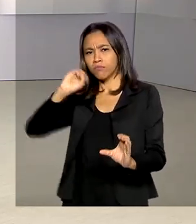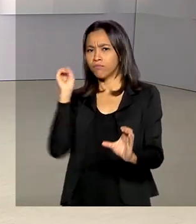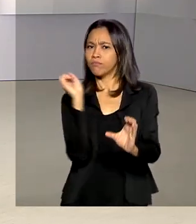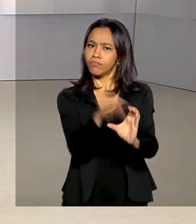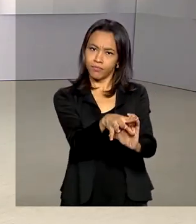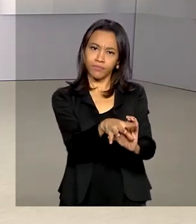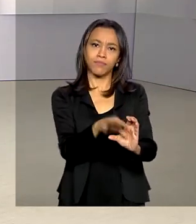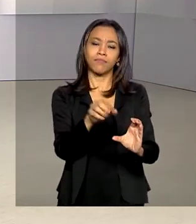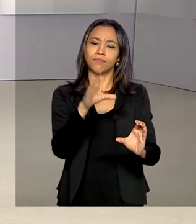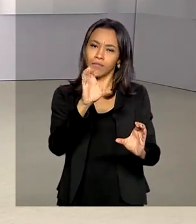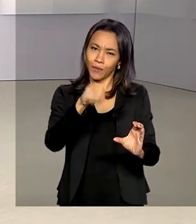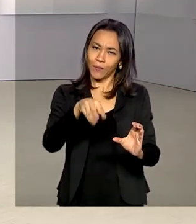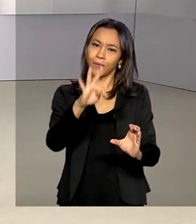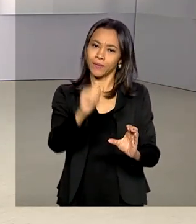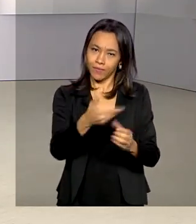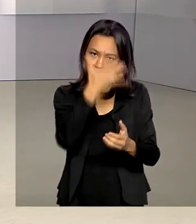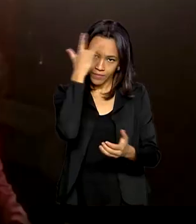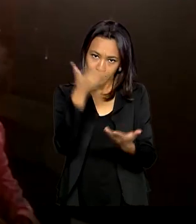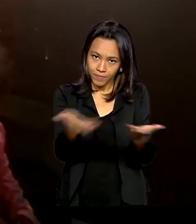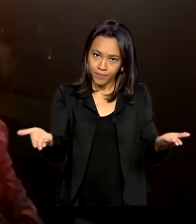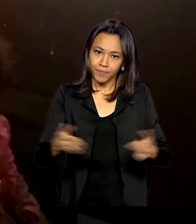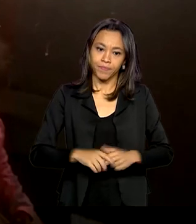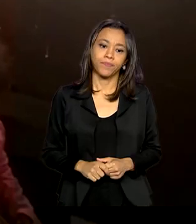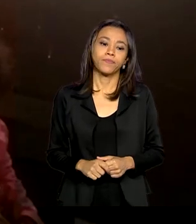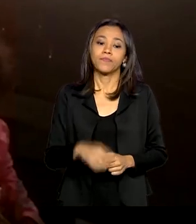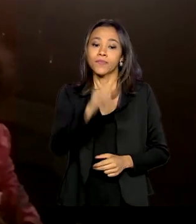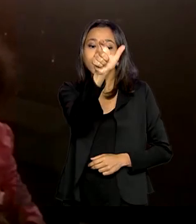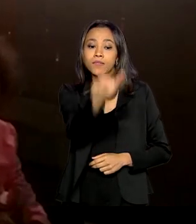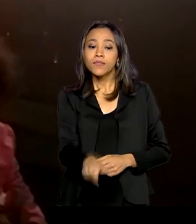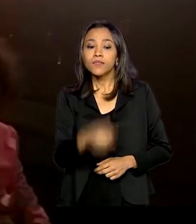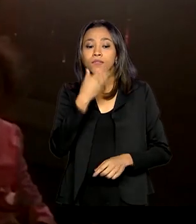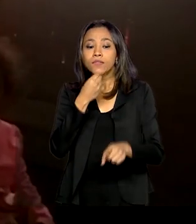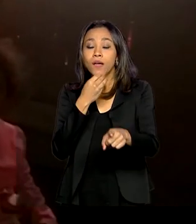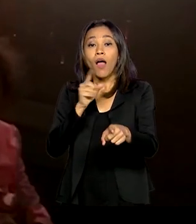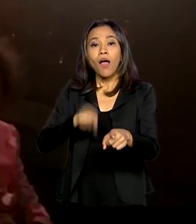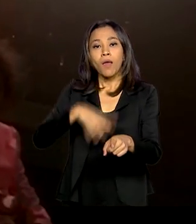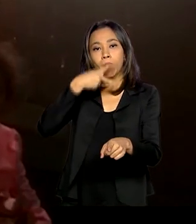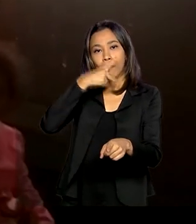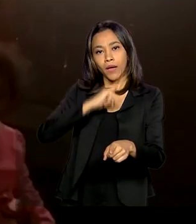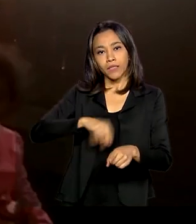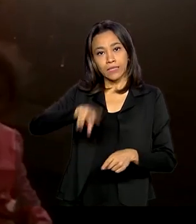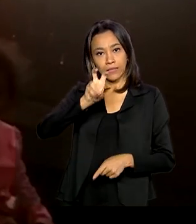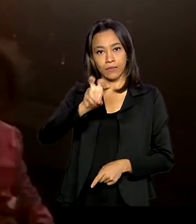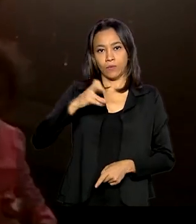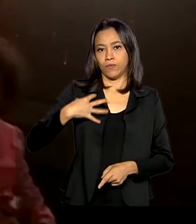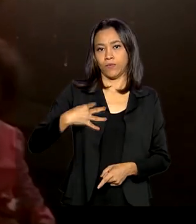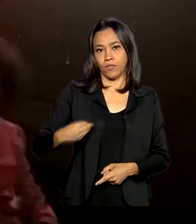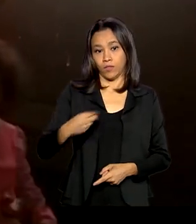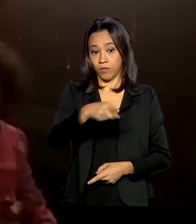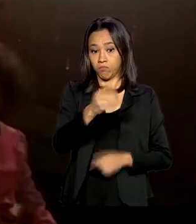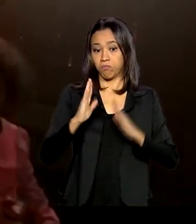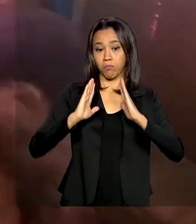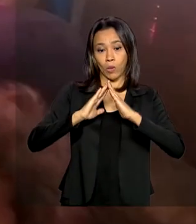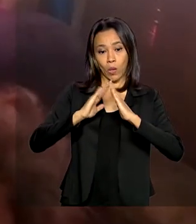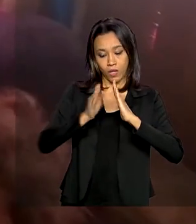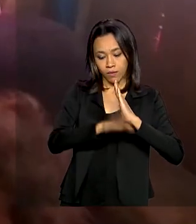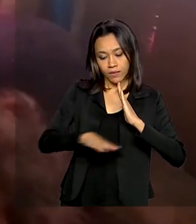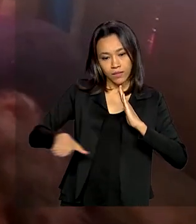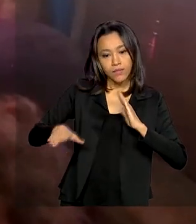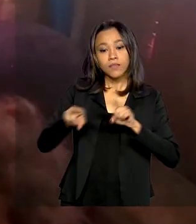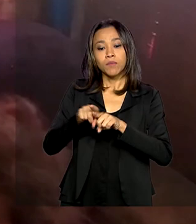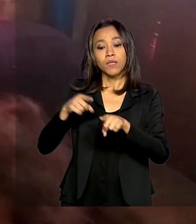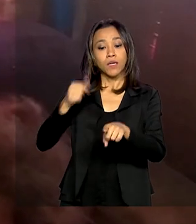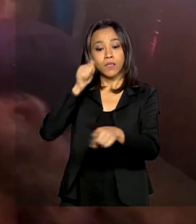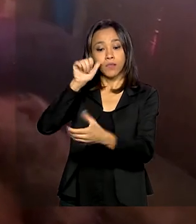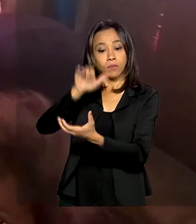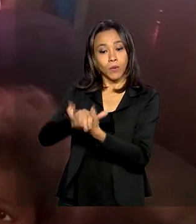conta do beneficiário. Giovanni é pai de cinco filhos e mora com as crianças e a esposa